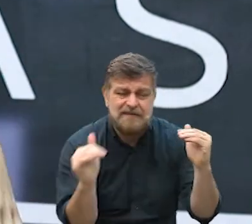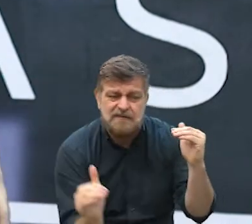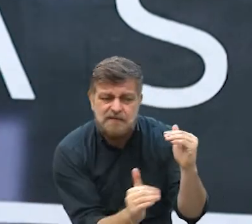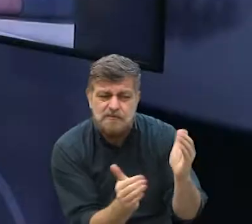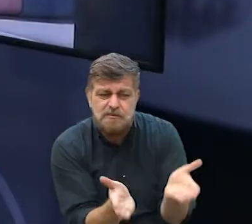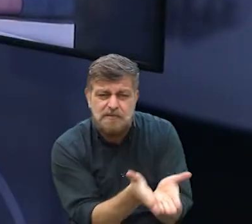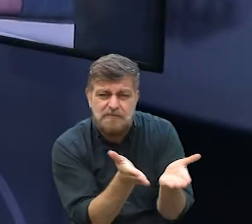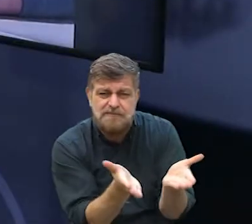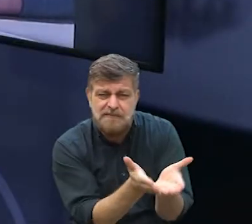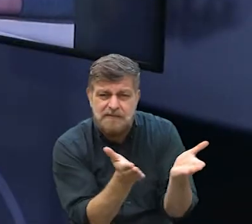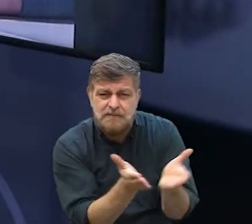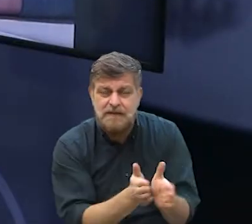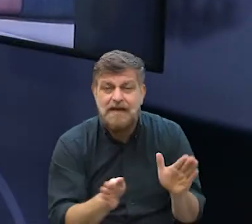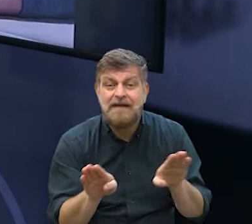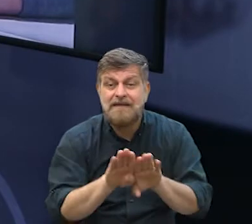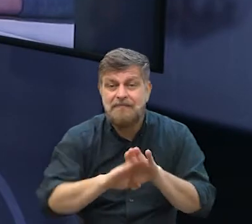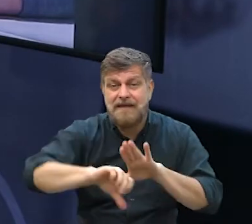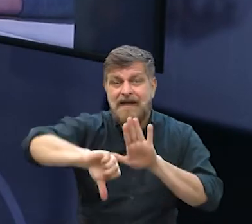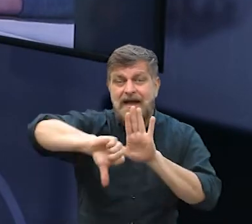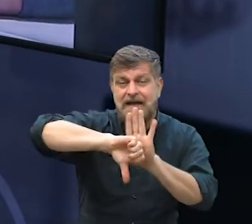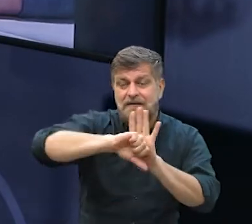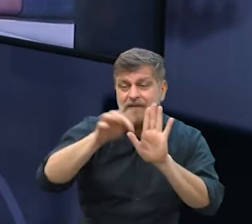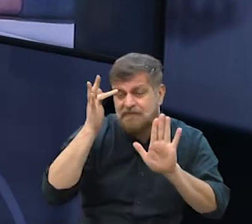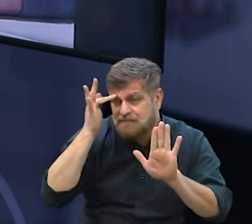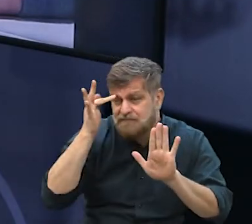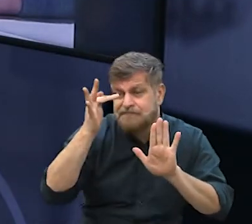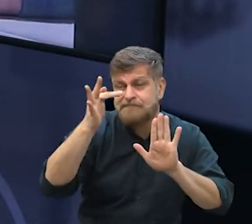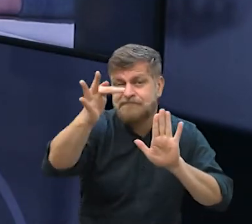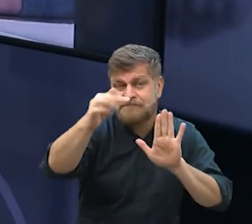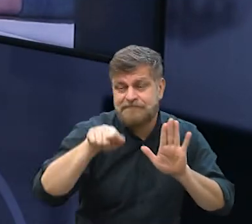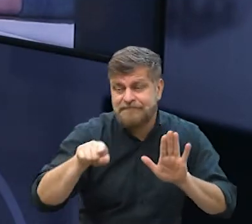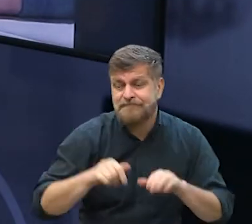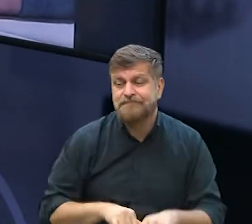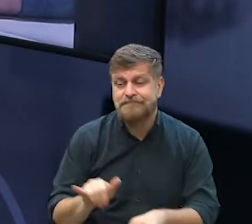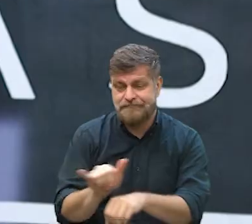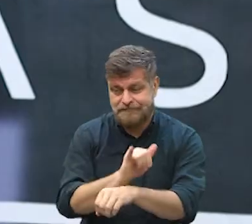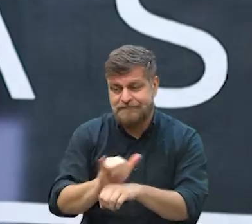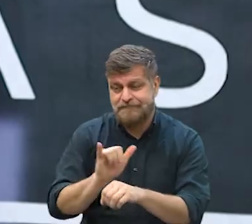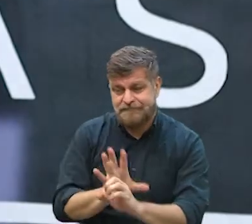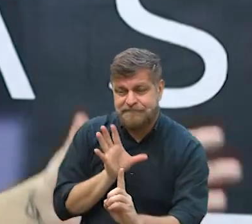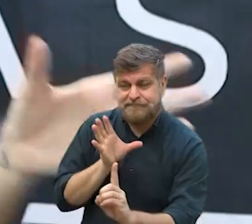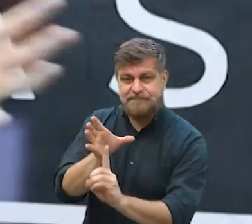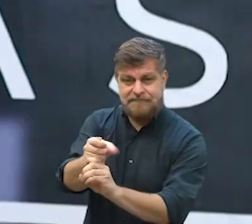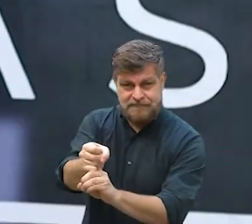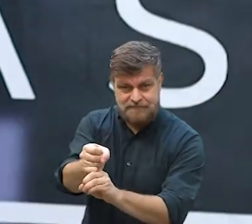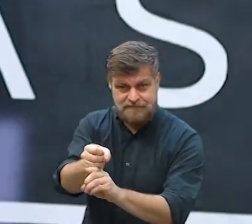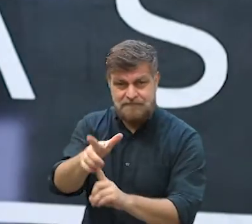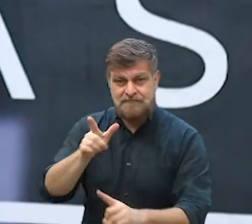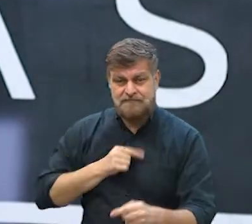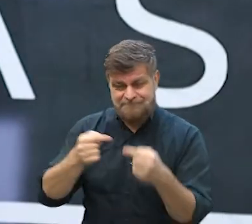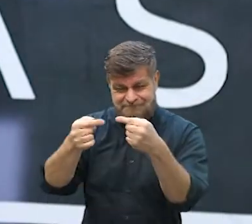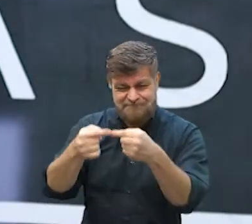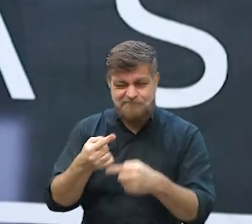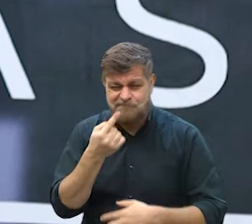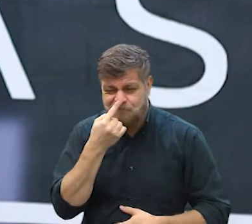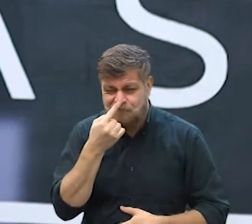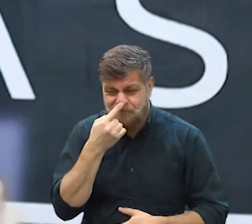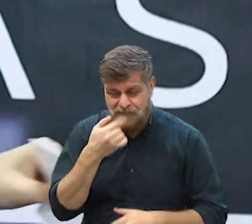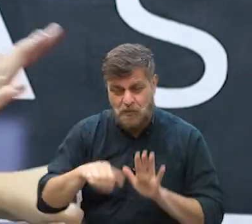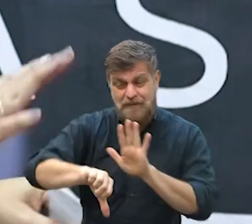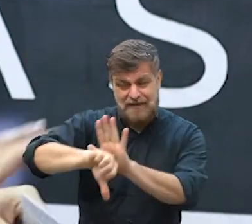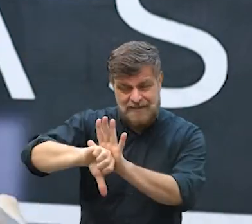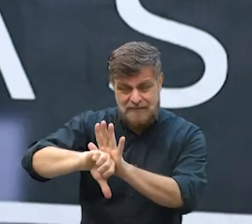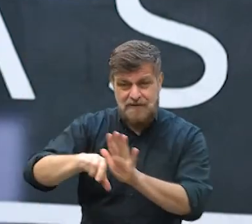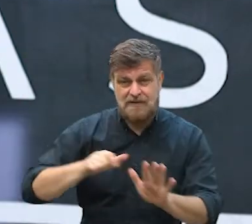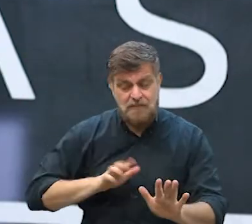vulnerabilidade, às vezes a criminalidade, né, no futuro acaba sendo uma das únicas opções. Então, acho que a gente tem que falar de sociedade como um todo,